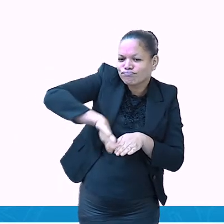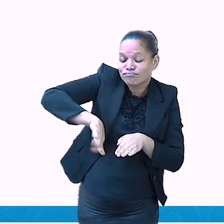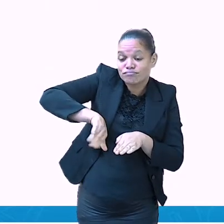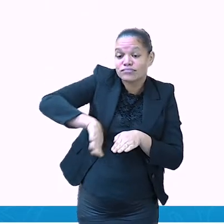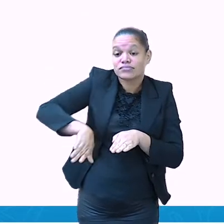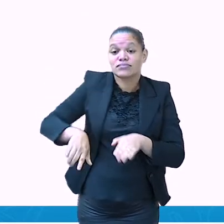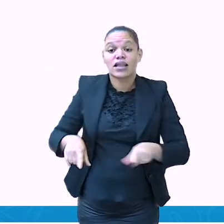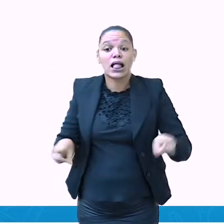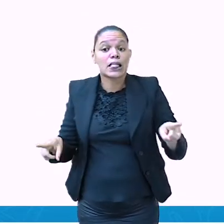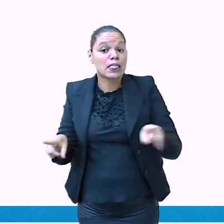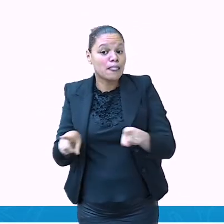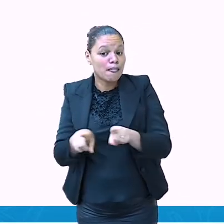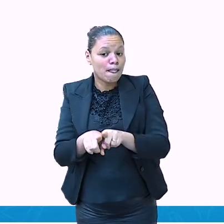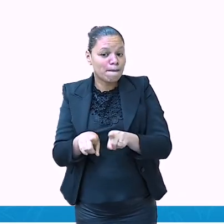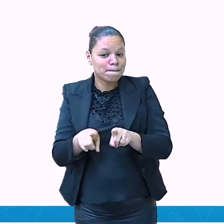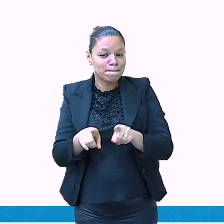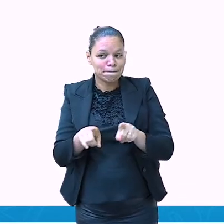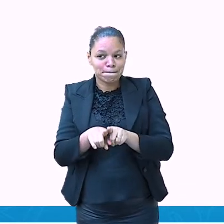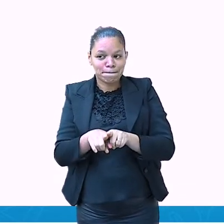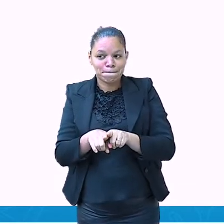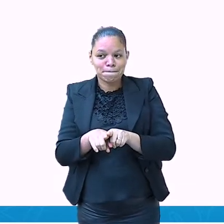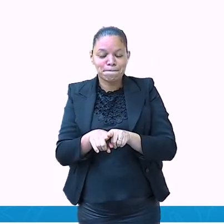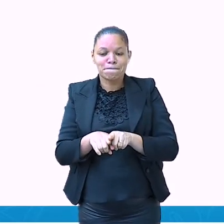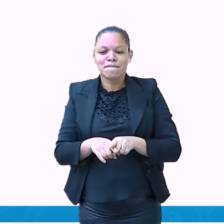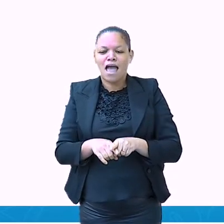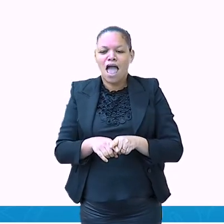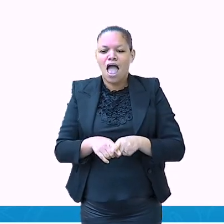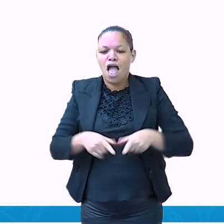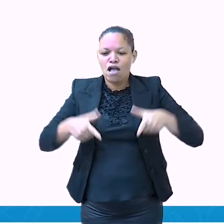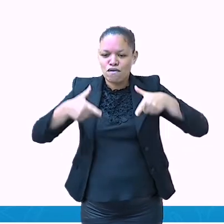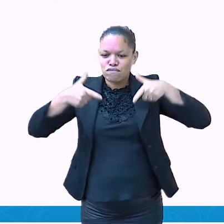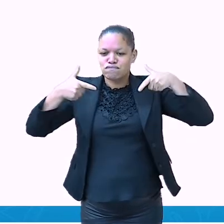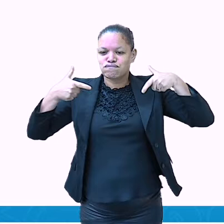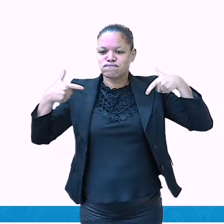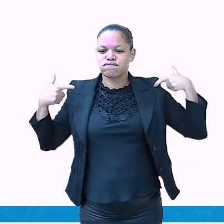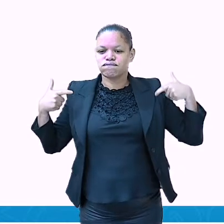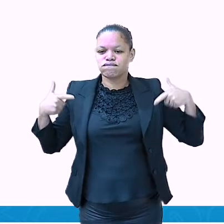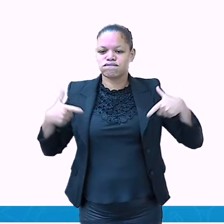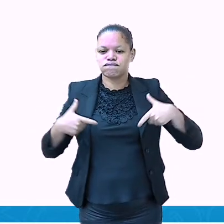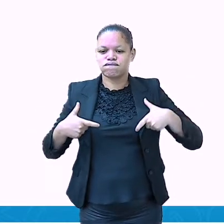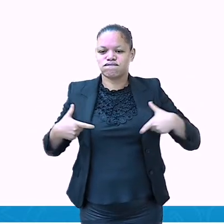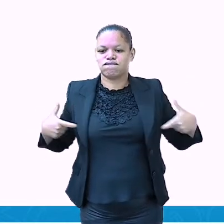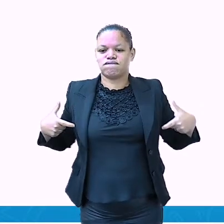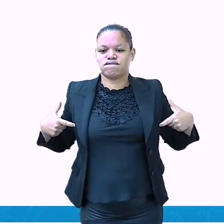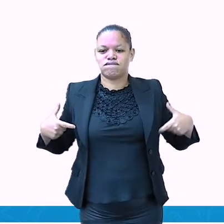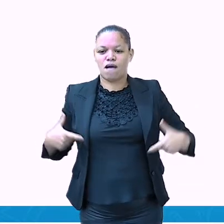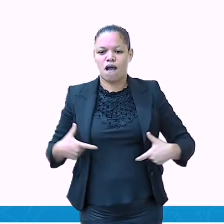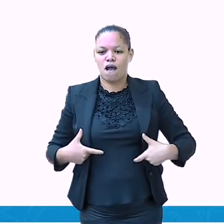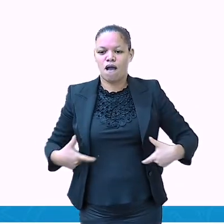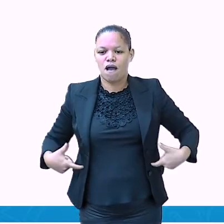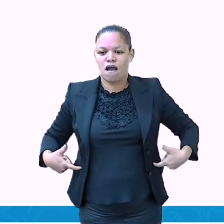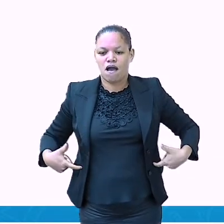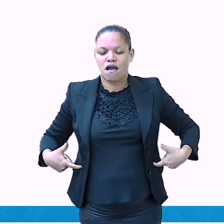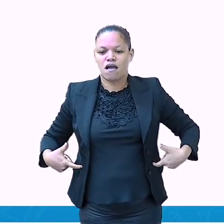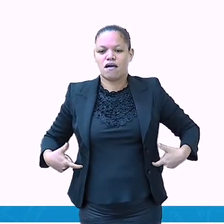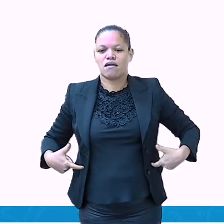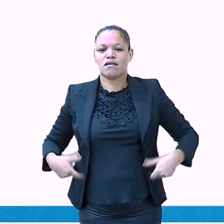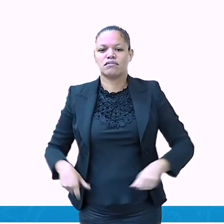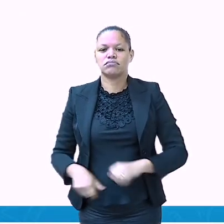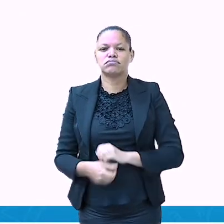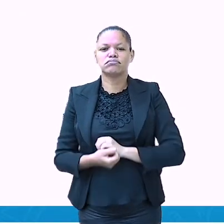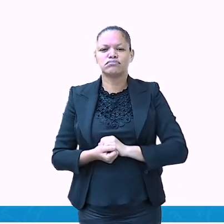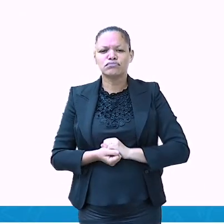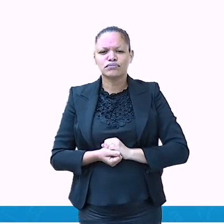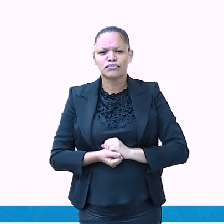hidrodinâmico, né? Começa pequenininho, aumenta com as nadadeiras, tá vendo? E lá no final a fila